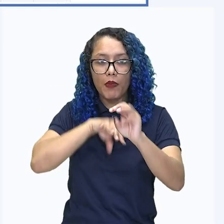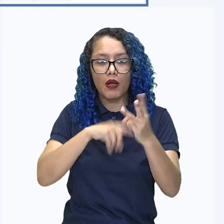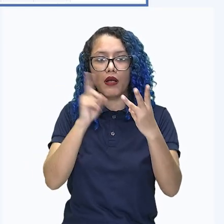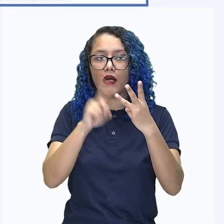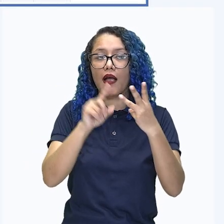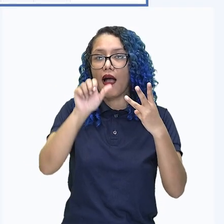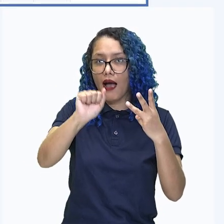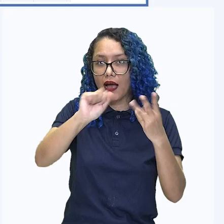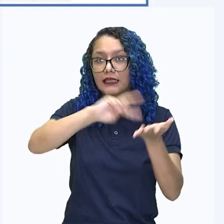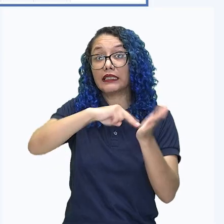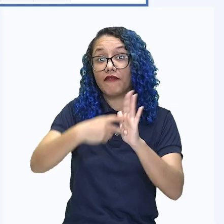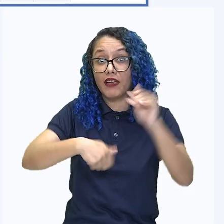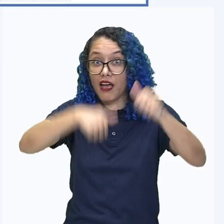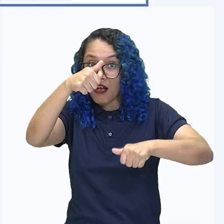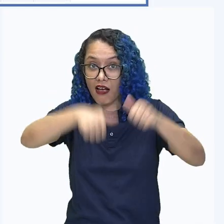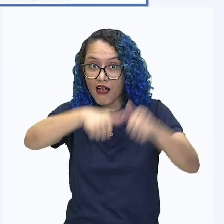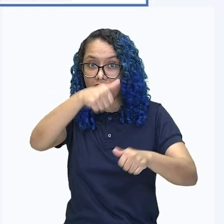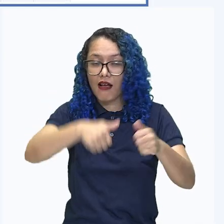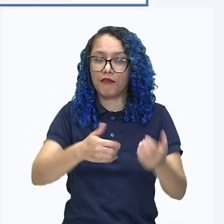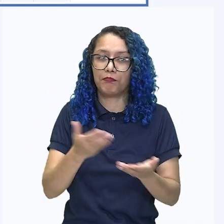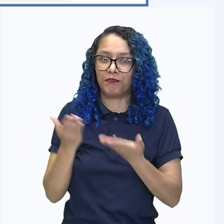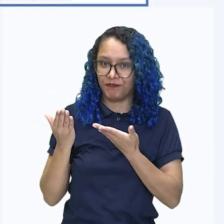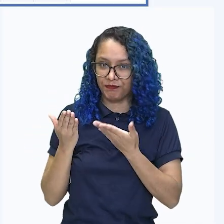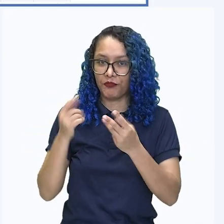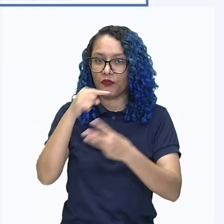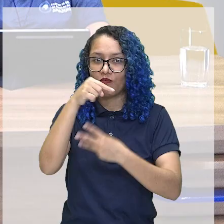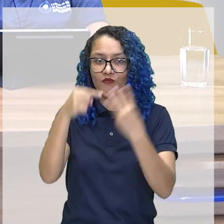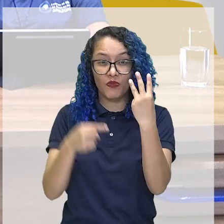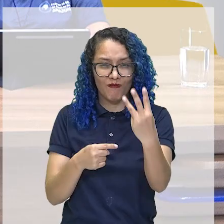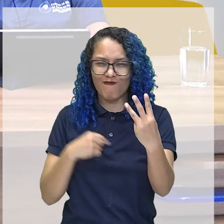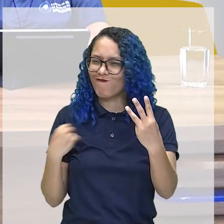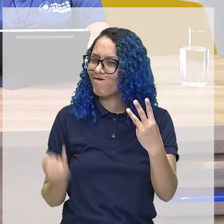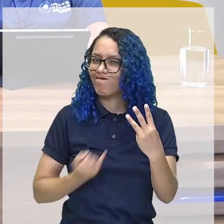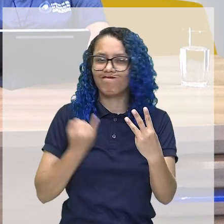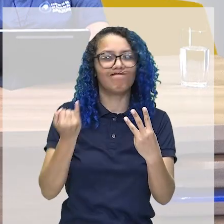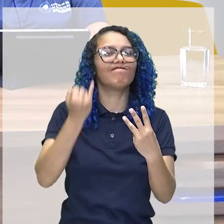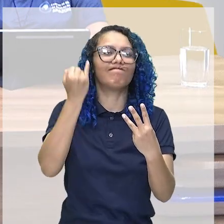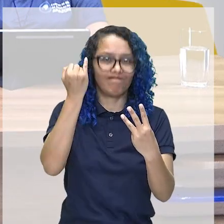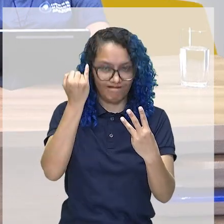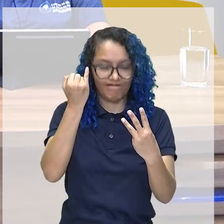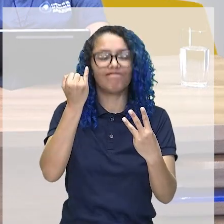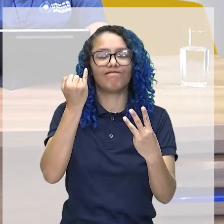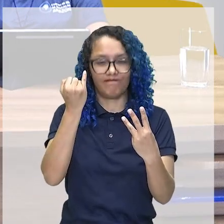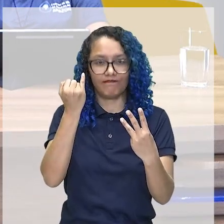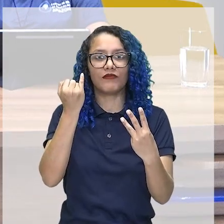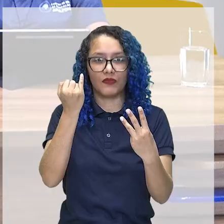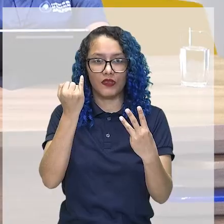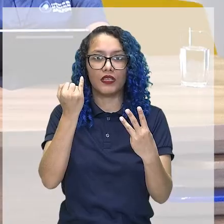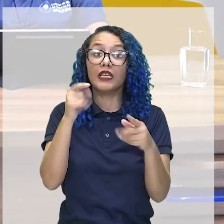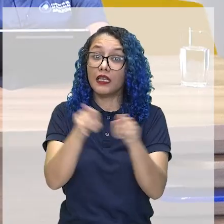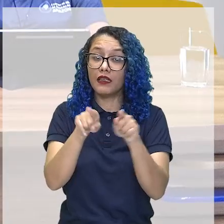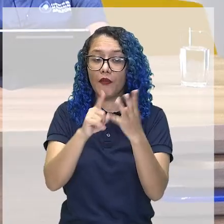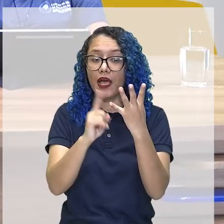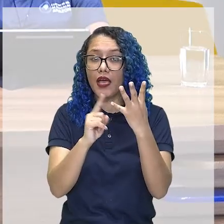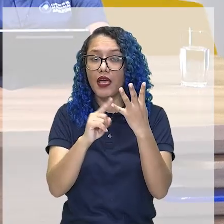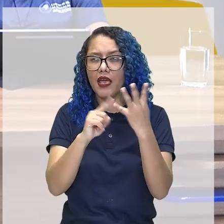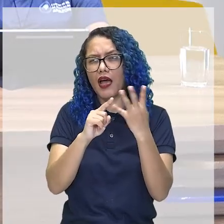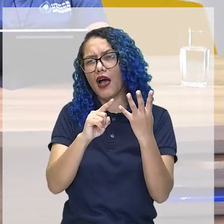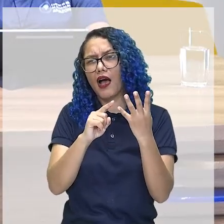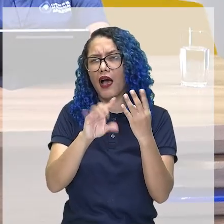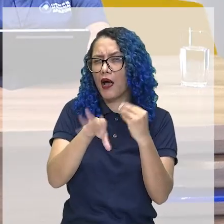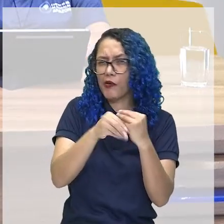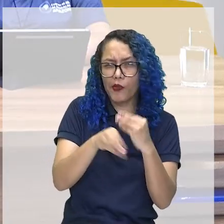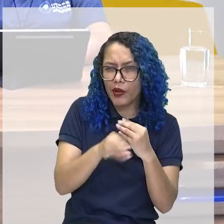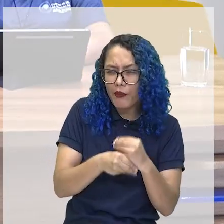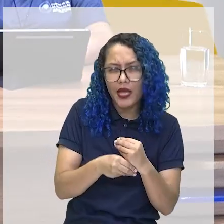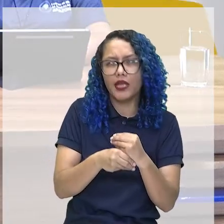a avaliação. A gente viu lá nas abas, né, que esses 3 são essenciais e a gente tem aquelas anotações que são opcionais, mas